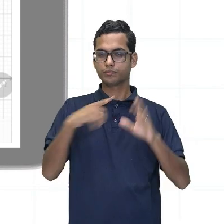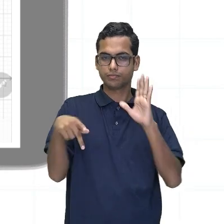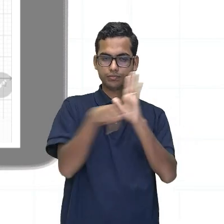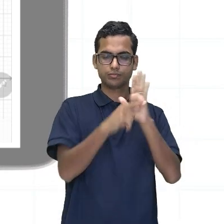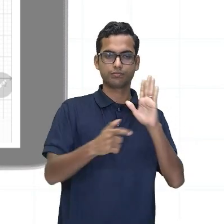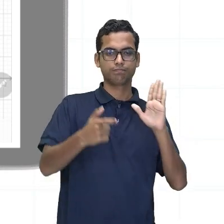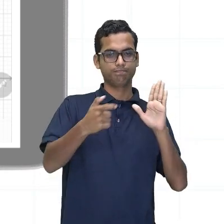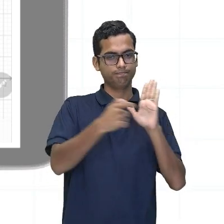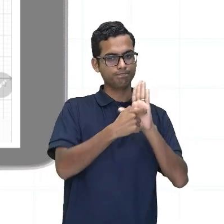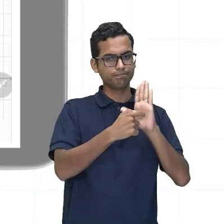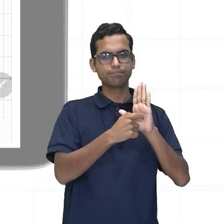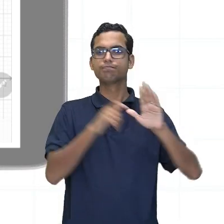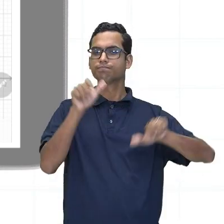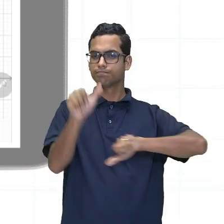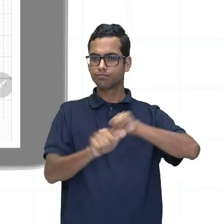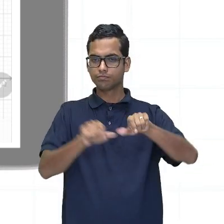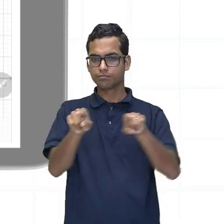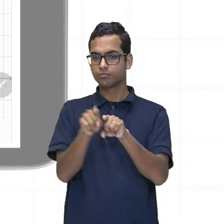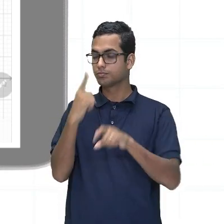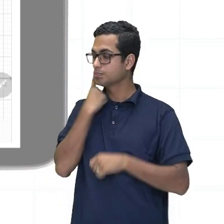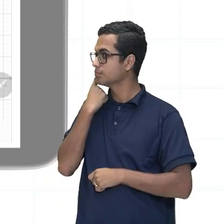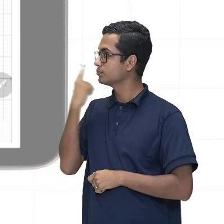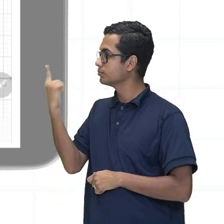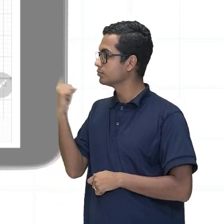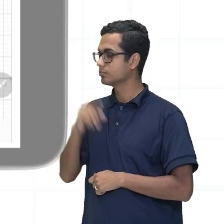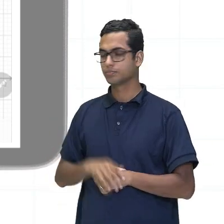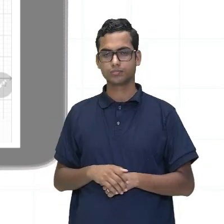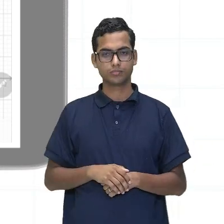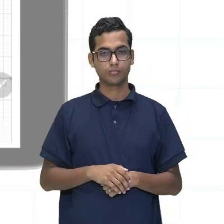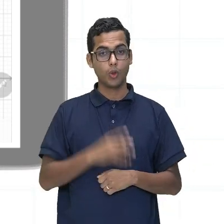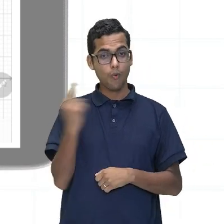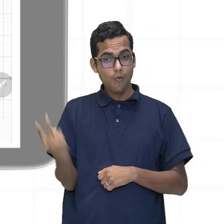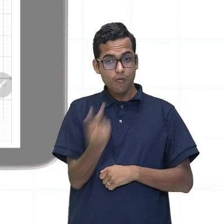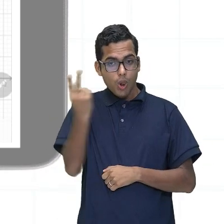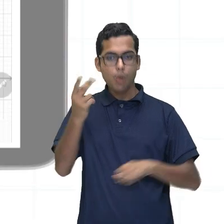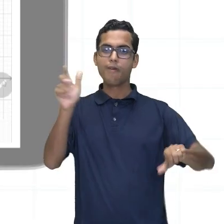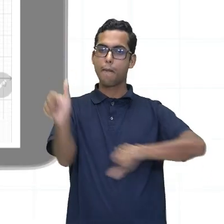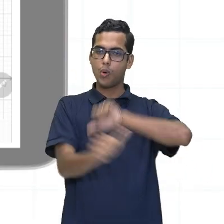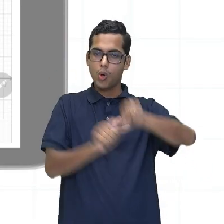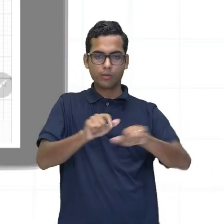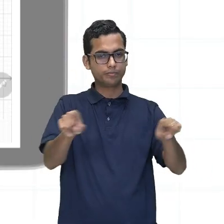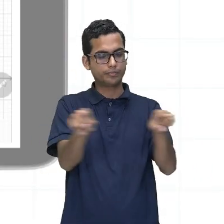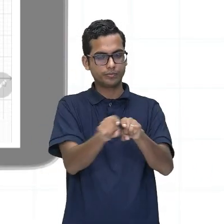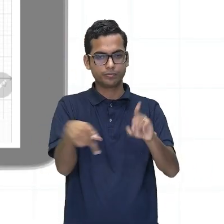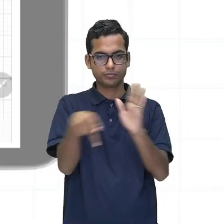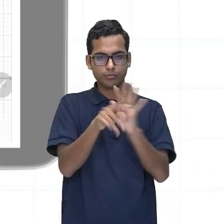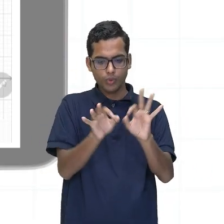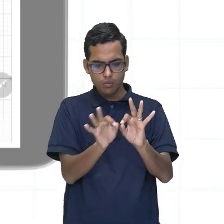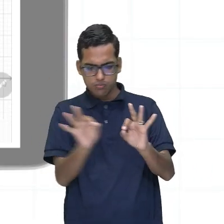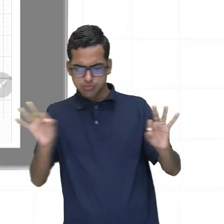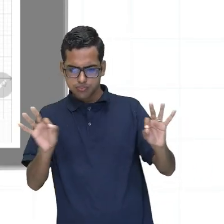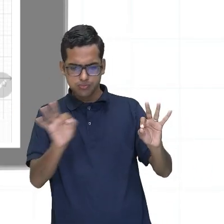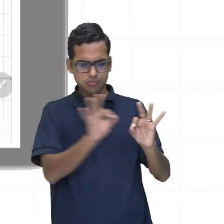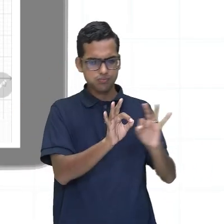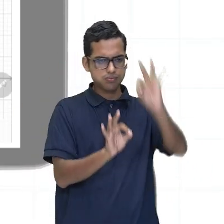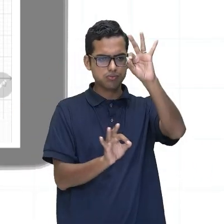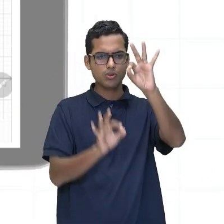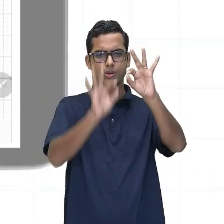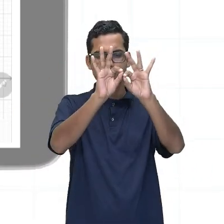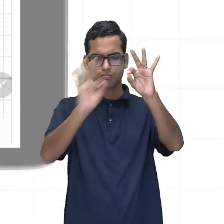automaticamente ele muda o valor da medida dos lados, e ele já põe o